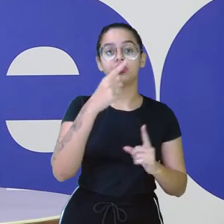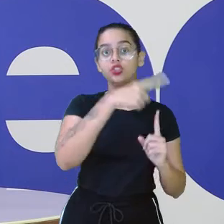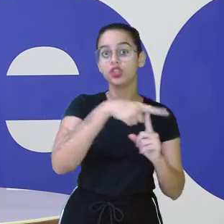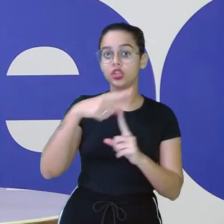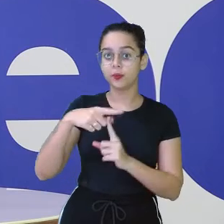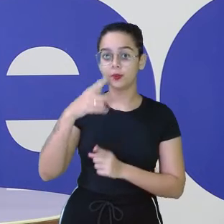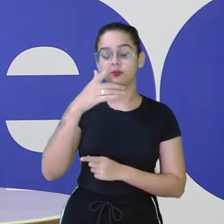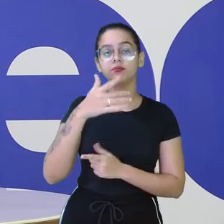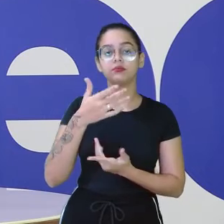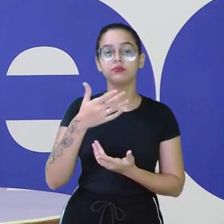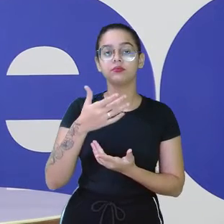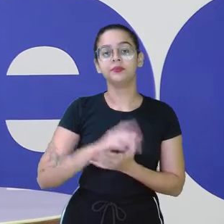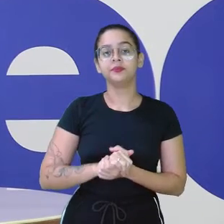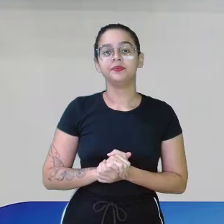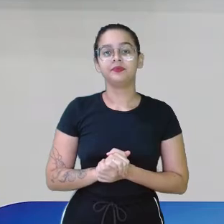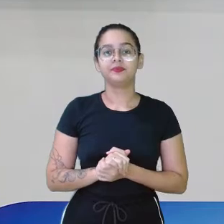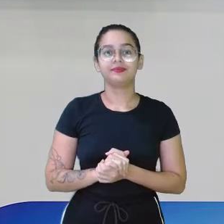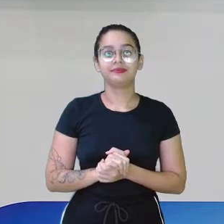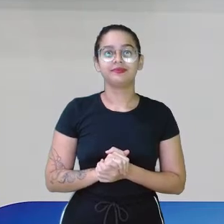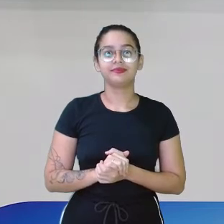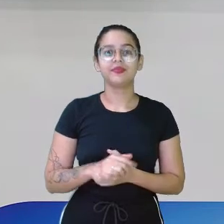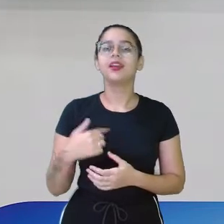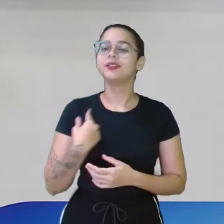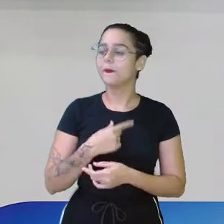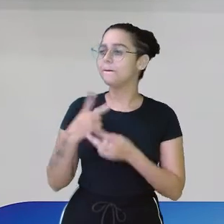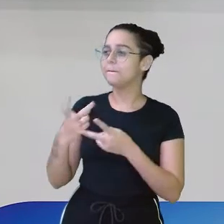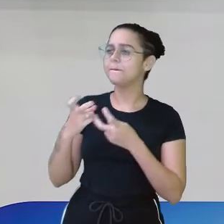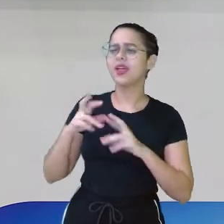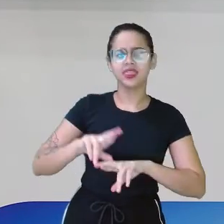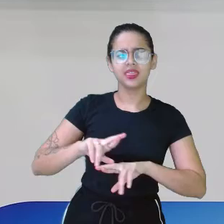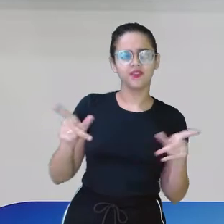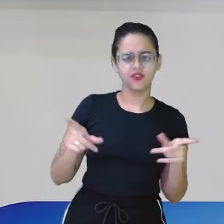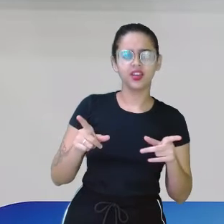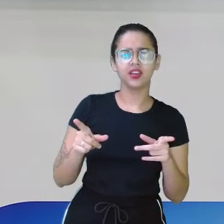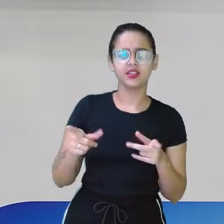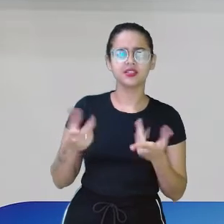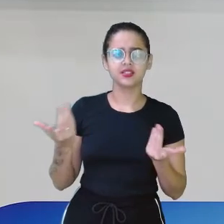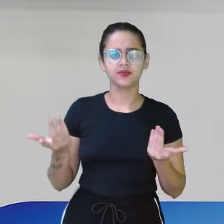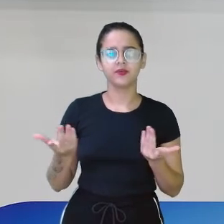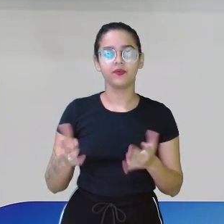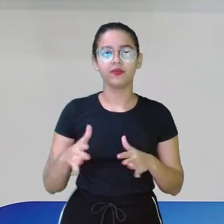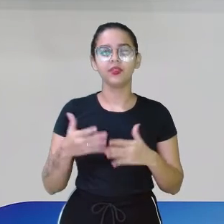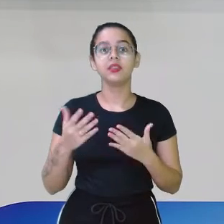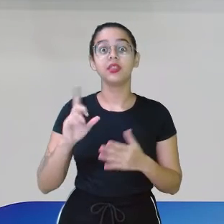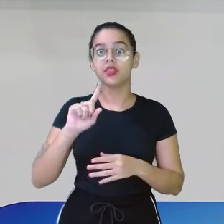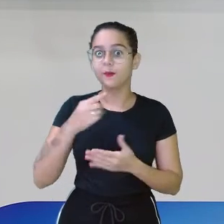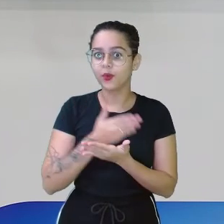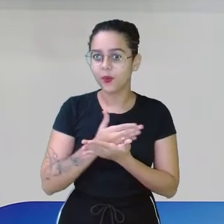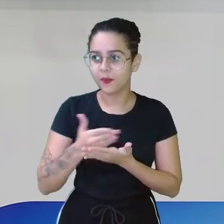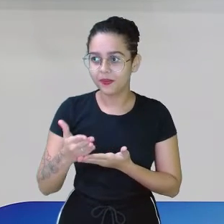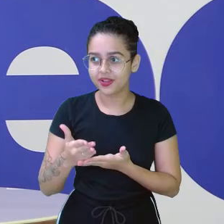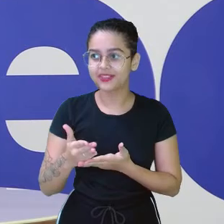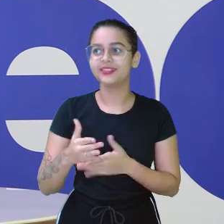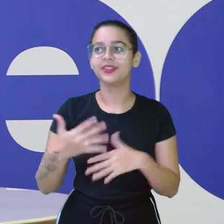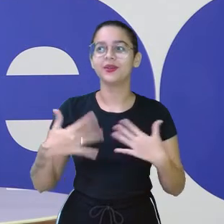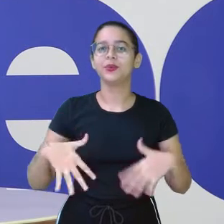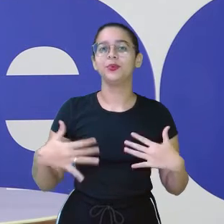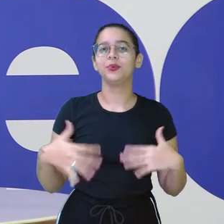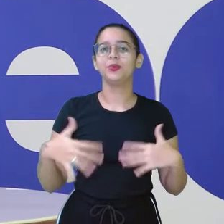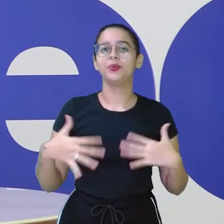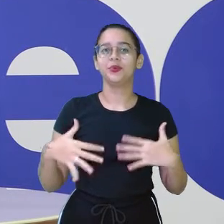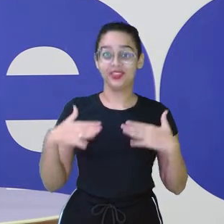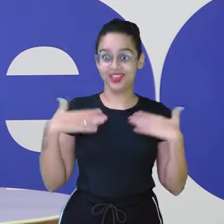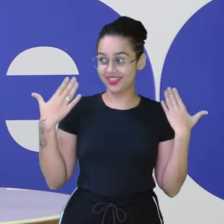Ou de dois indivíduos da mesma espécie, a gente vê que diferença que vai fazer. Já a gente vai começar, viu, professora? Opa, Tá